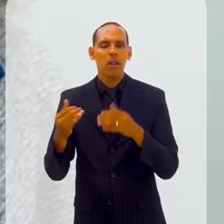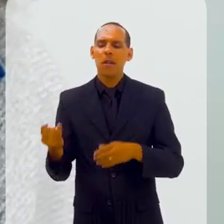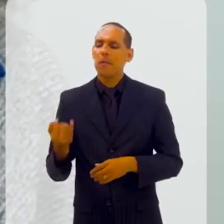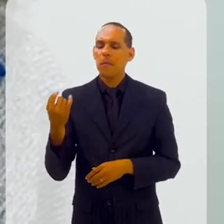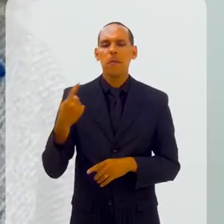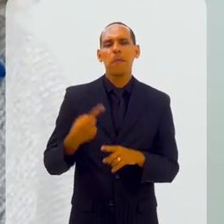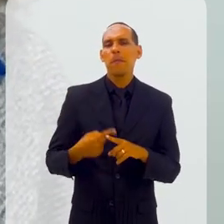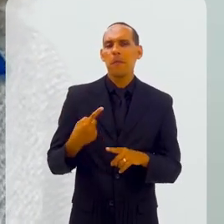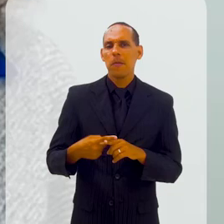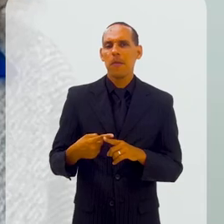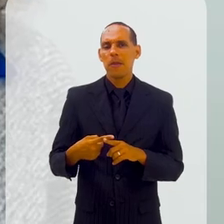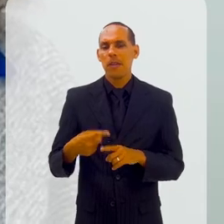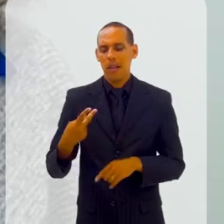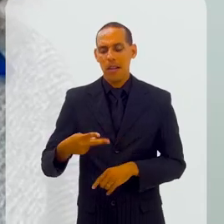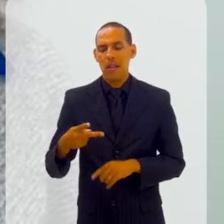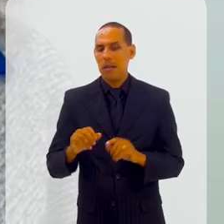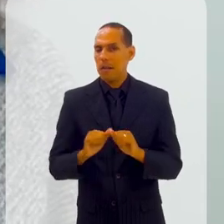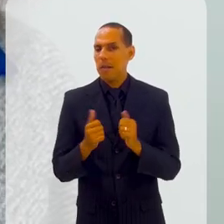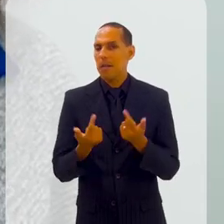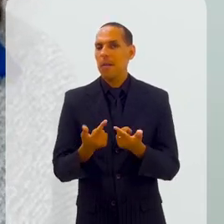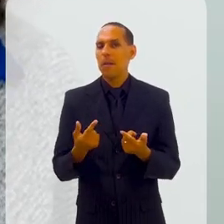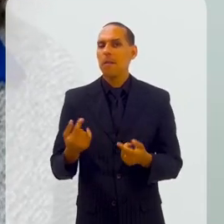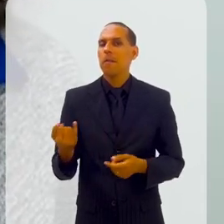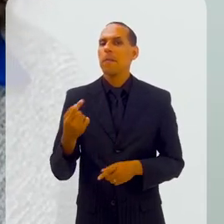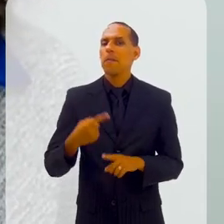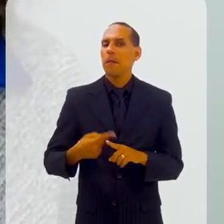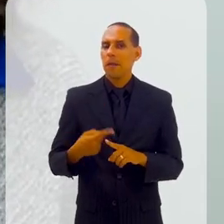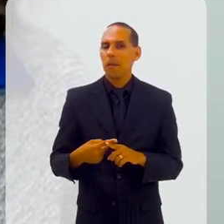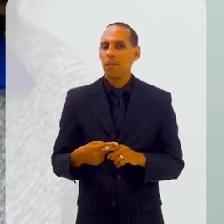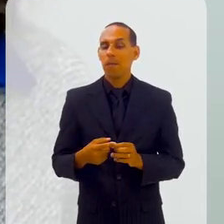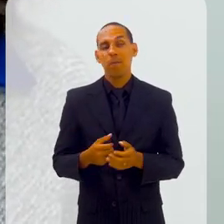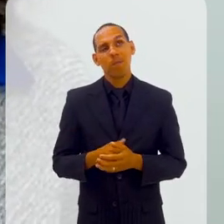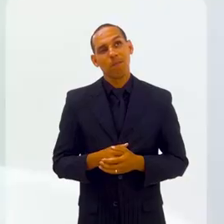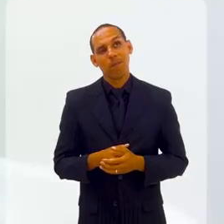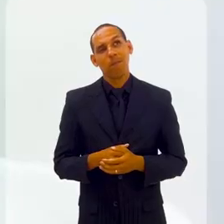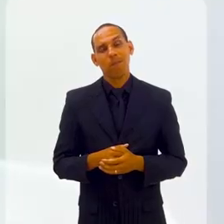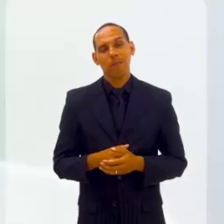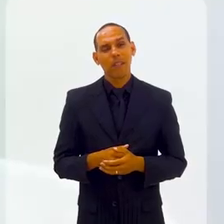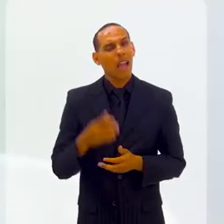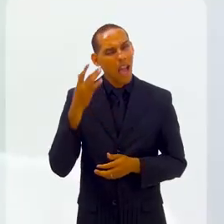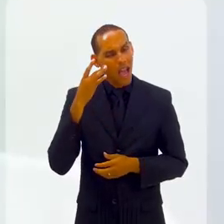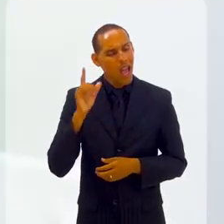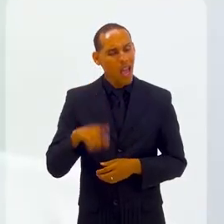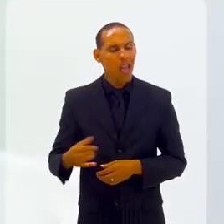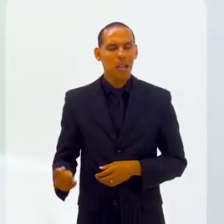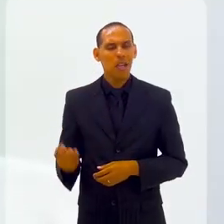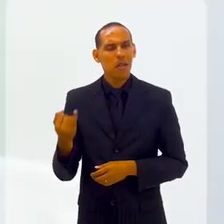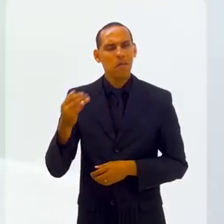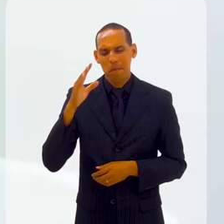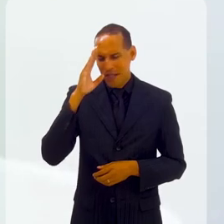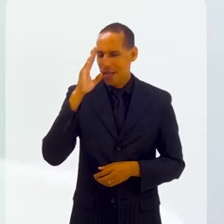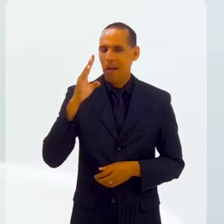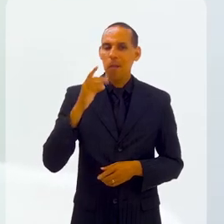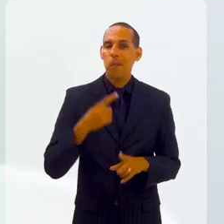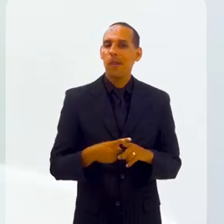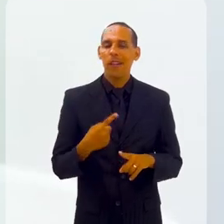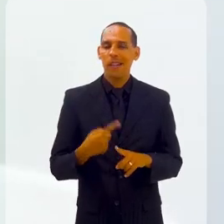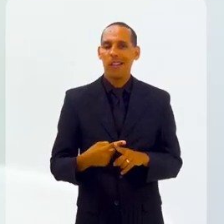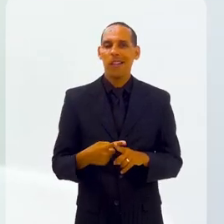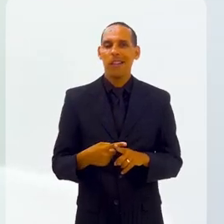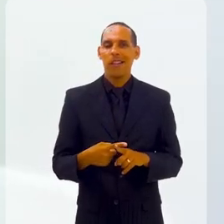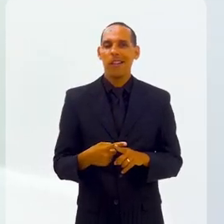do fórum permanente de desenvolvimento estratégico aqui da Assembleia Legislativa Olha gente Particularmente eu acho fundamental né